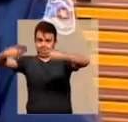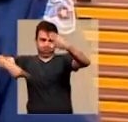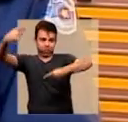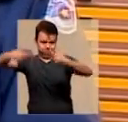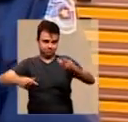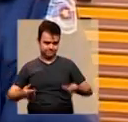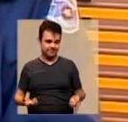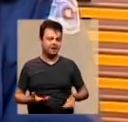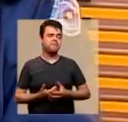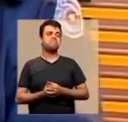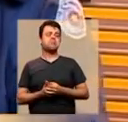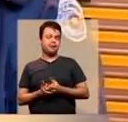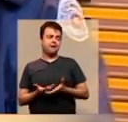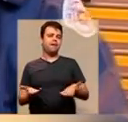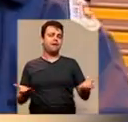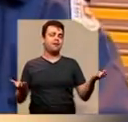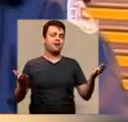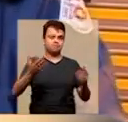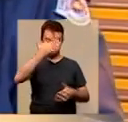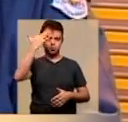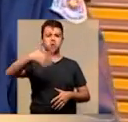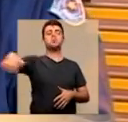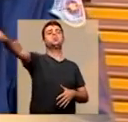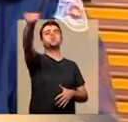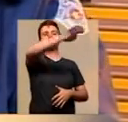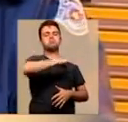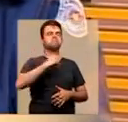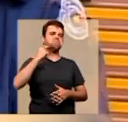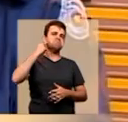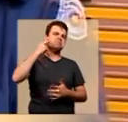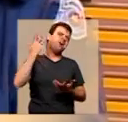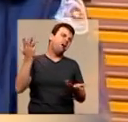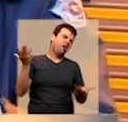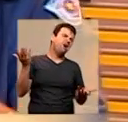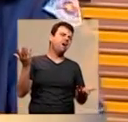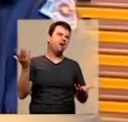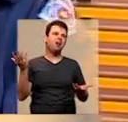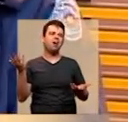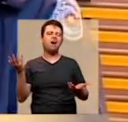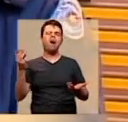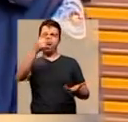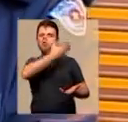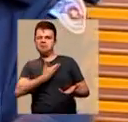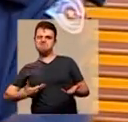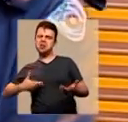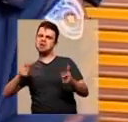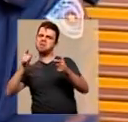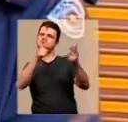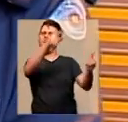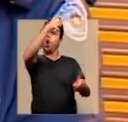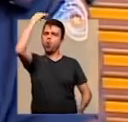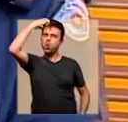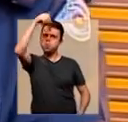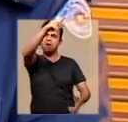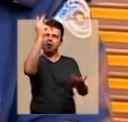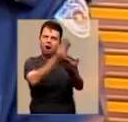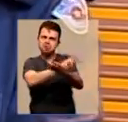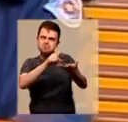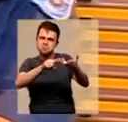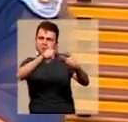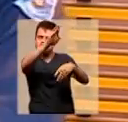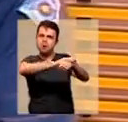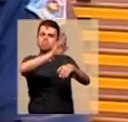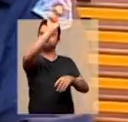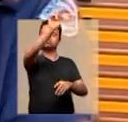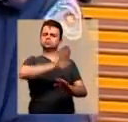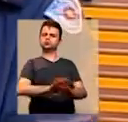Porque o que a gente não pode fazer é simplesmente acreditar, depositar as fichas só no poder público. Então, o poder